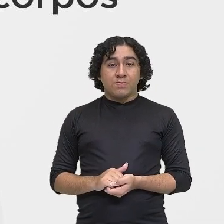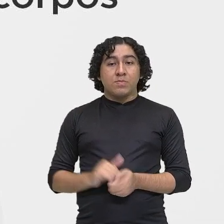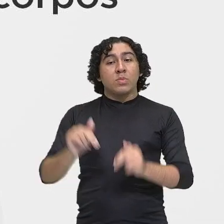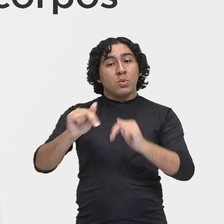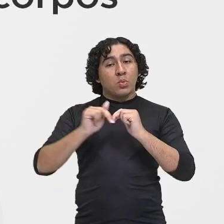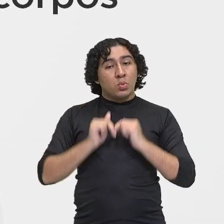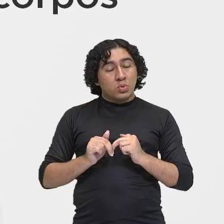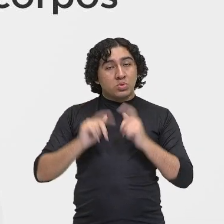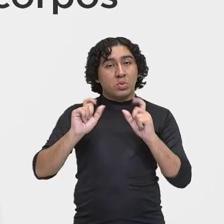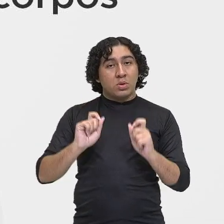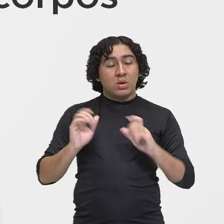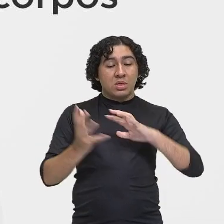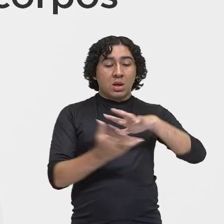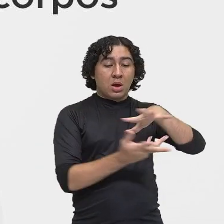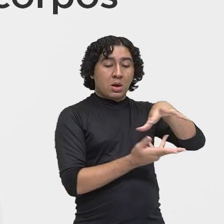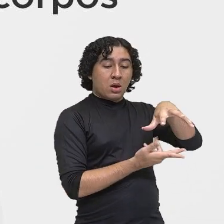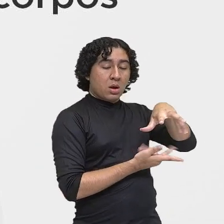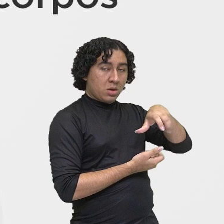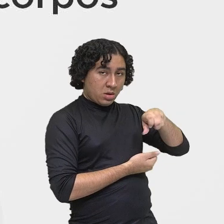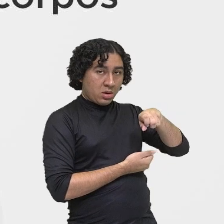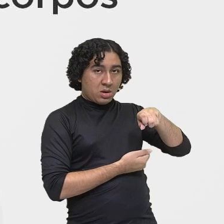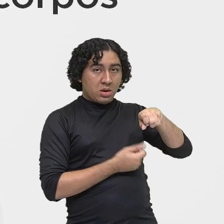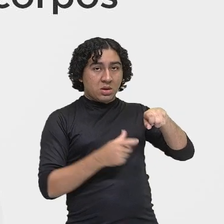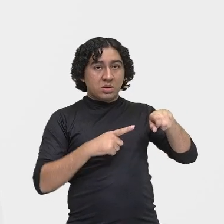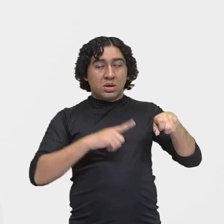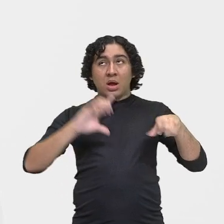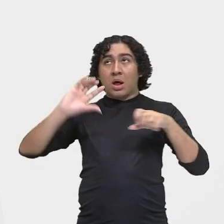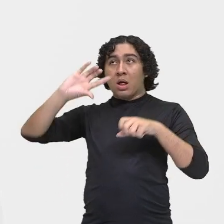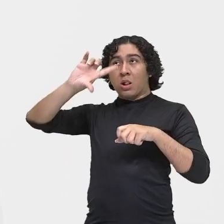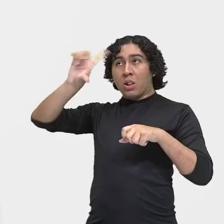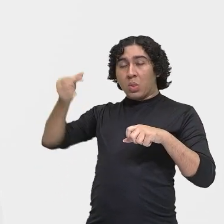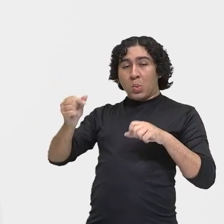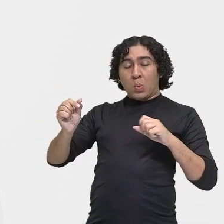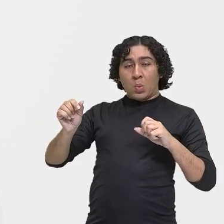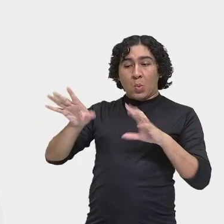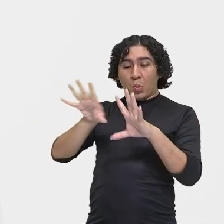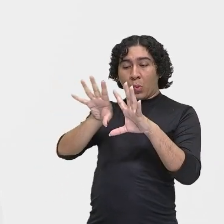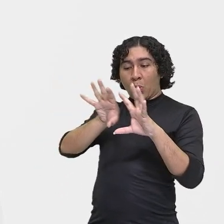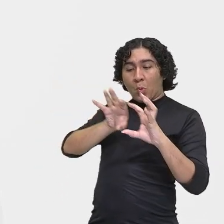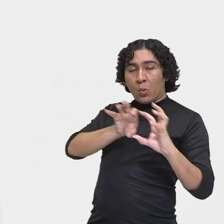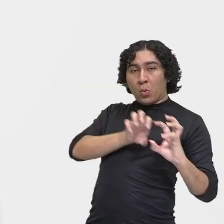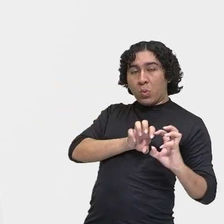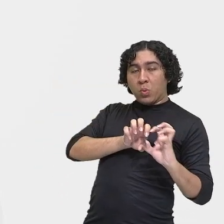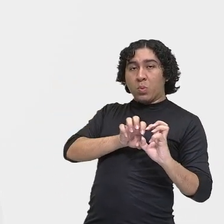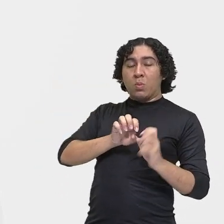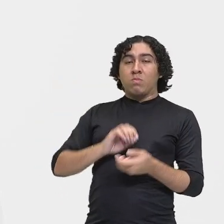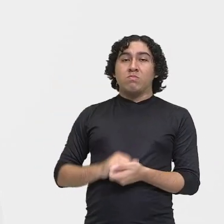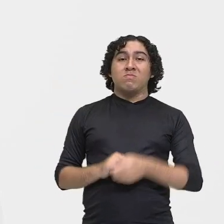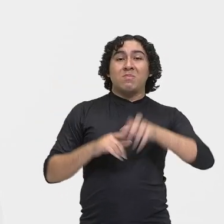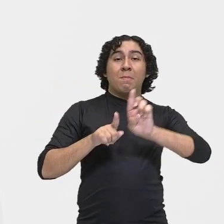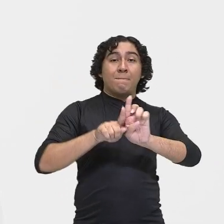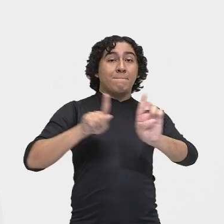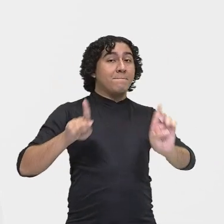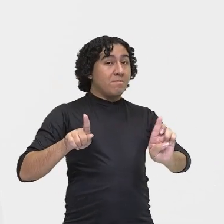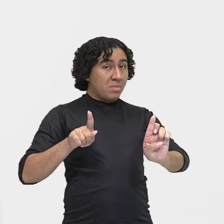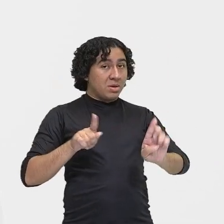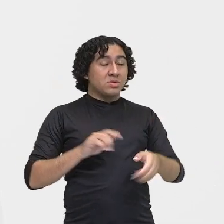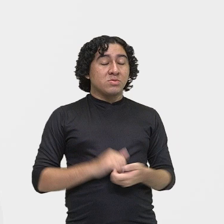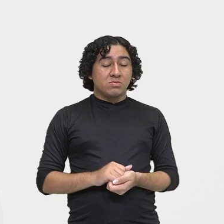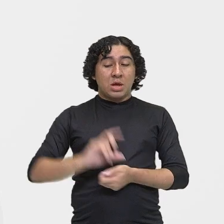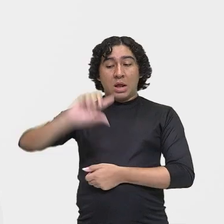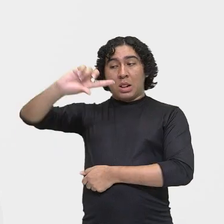seja, a Terra atrai a Lua. E em contrapartida,